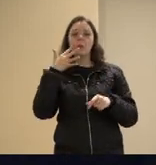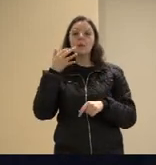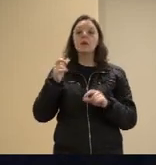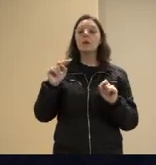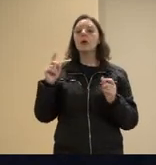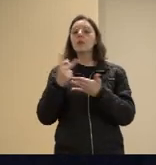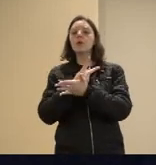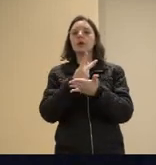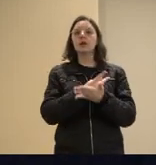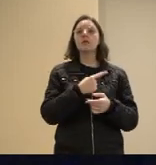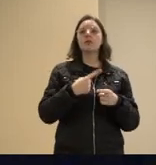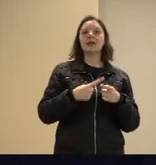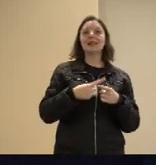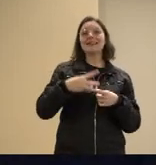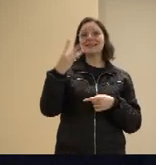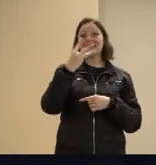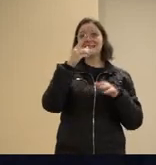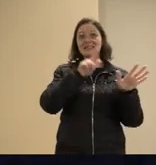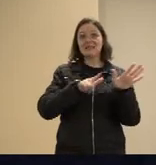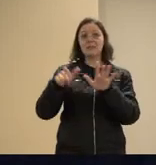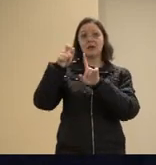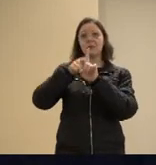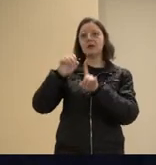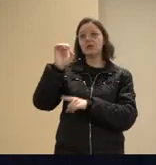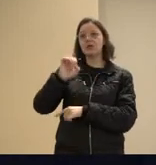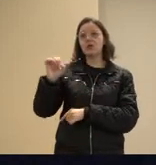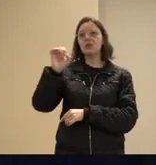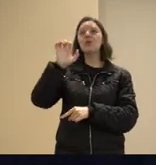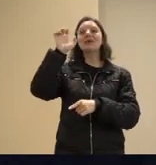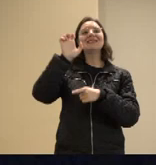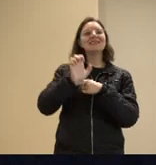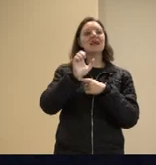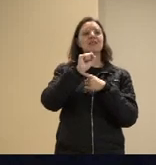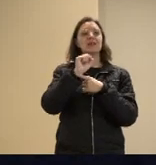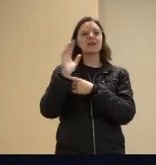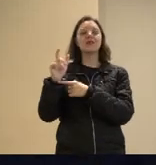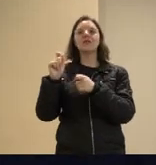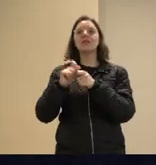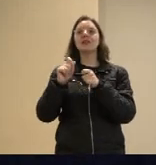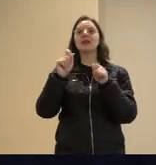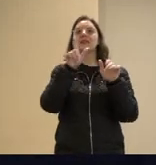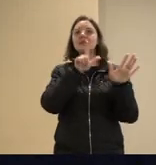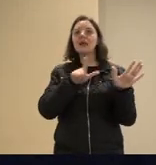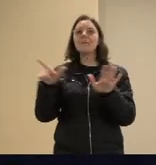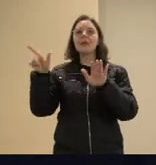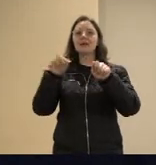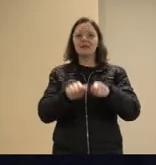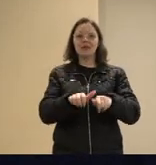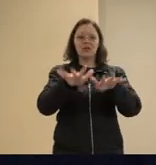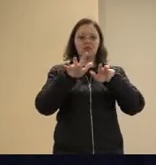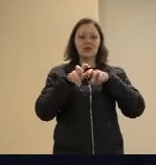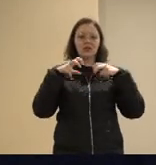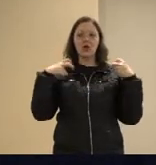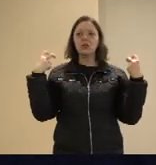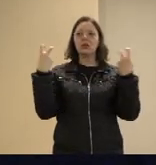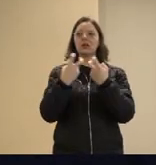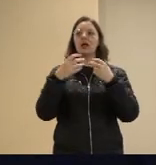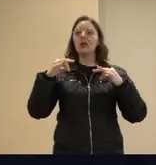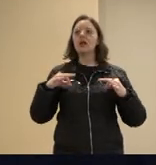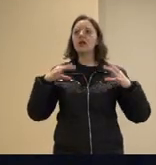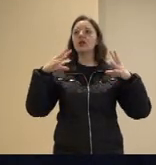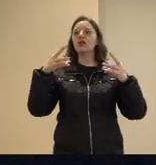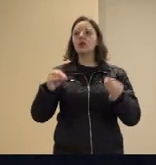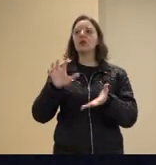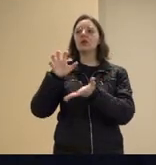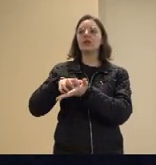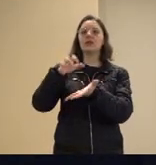na terceira semana de outubro será realizada no Estado a semana de audiência concentrada. Em todas as comarcas